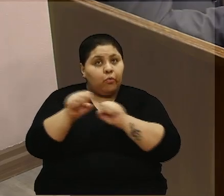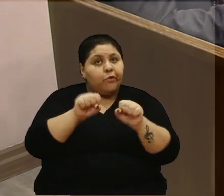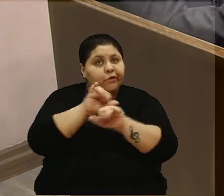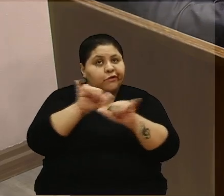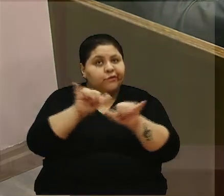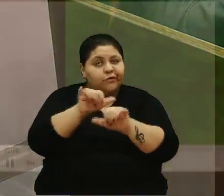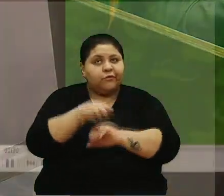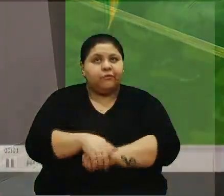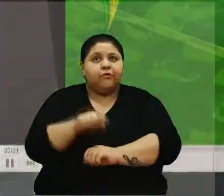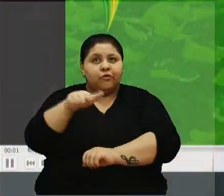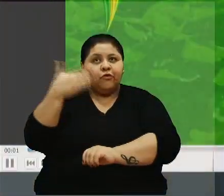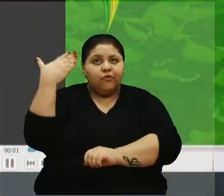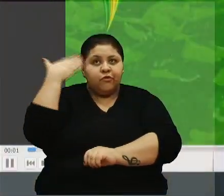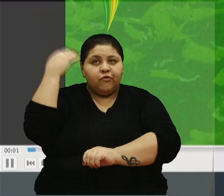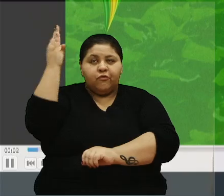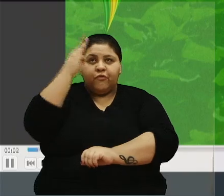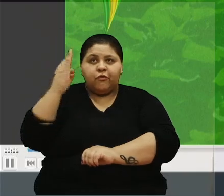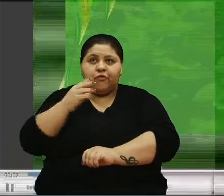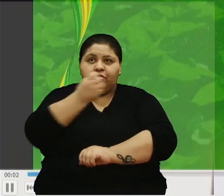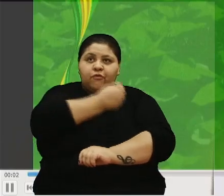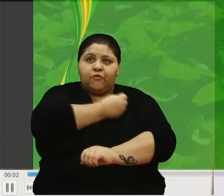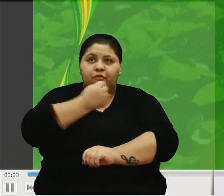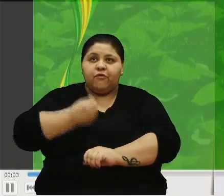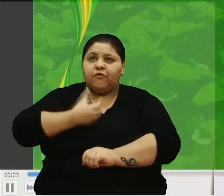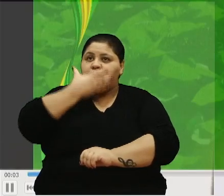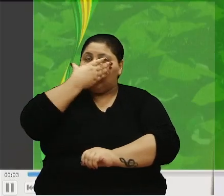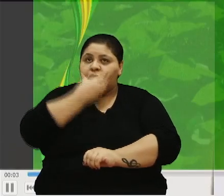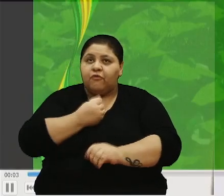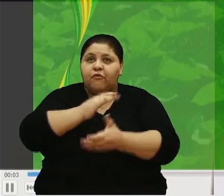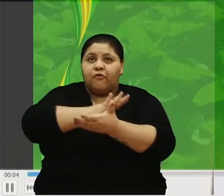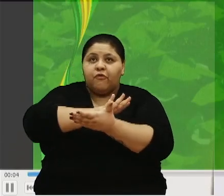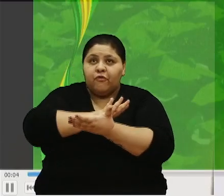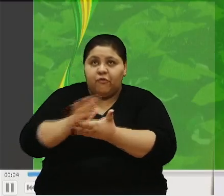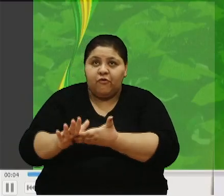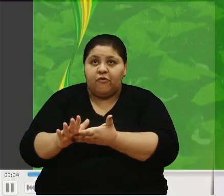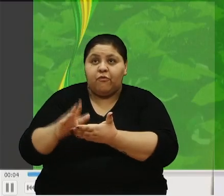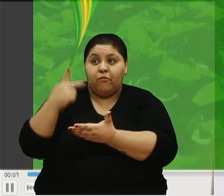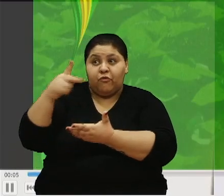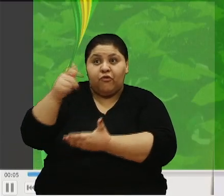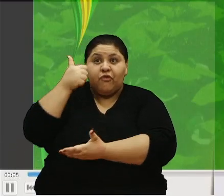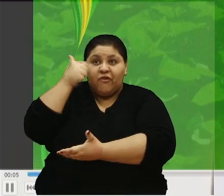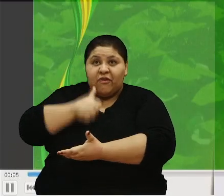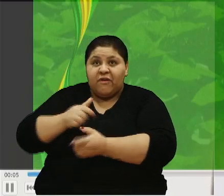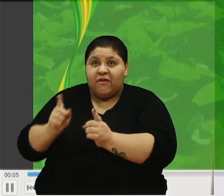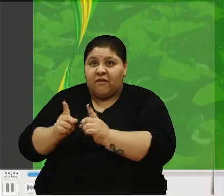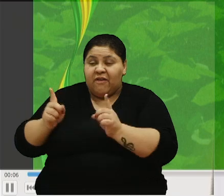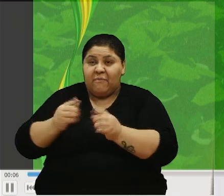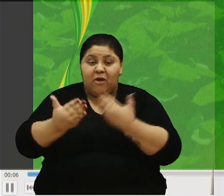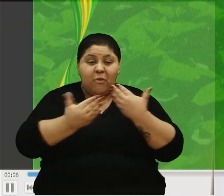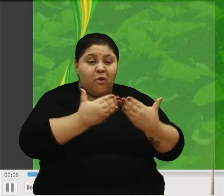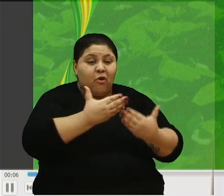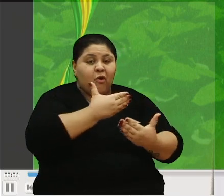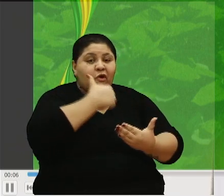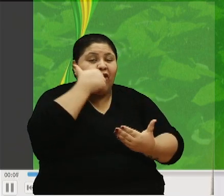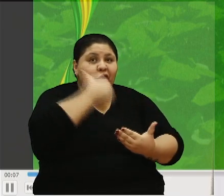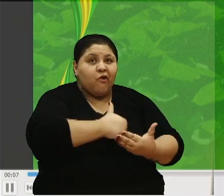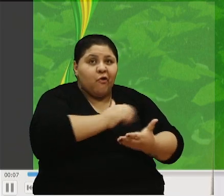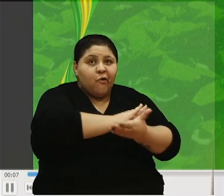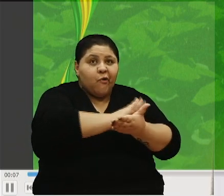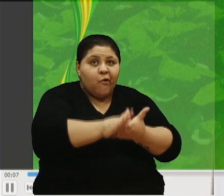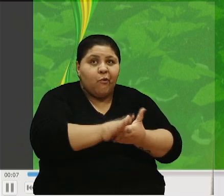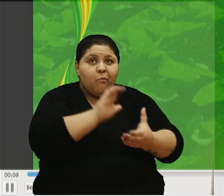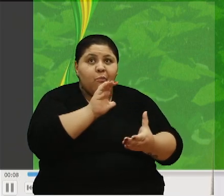Você sabia que no Brasil o número de homens assassinados por suas parceiras é maior do que o de mulheres assassinados por